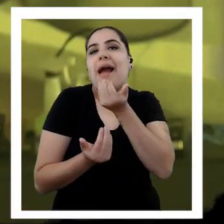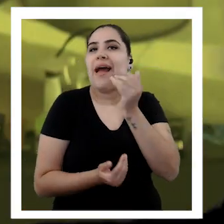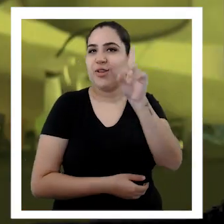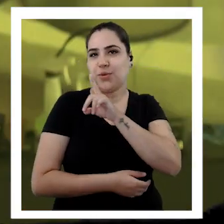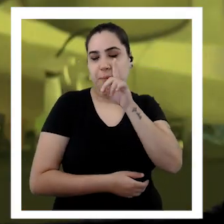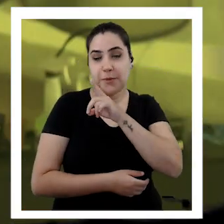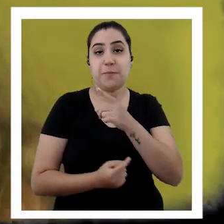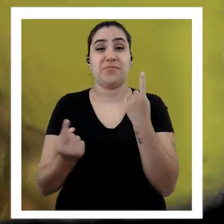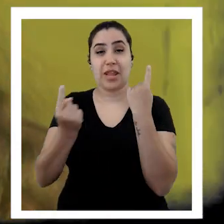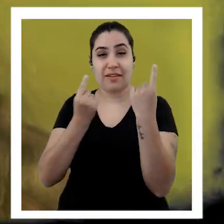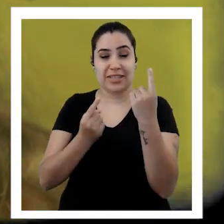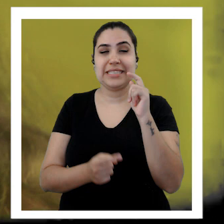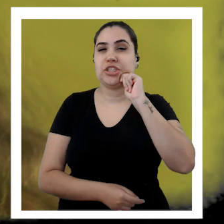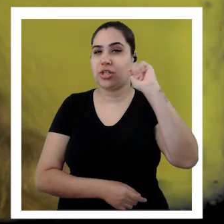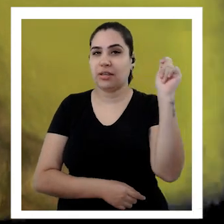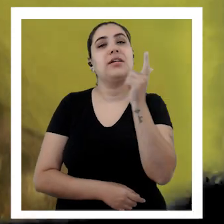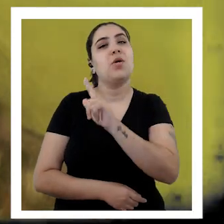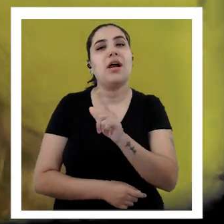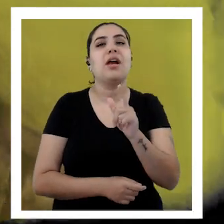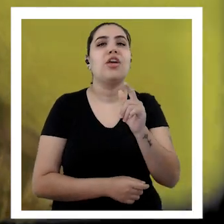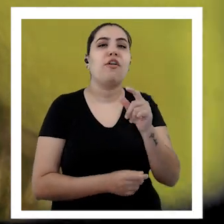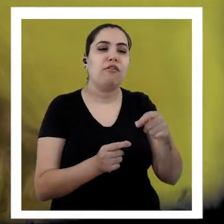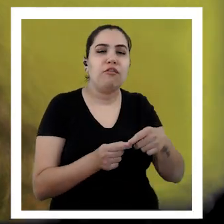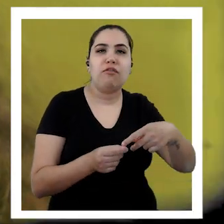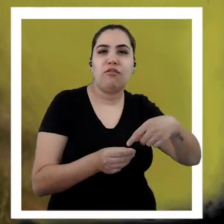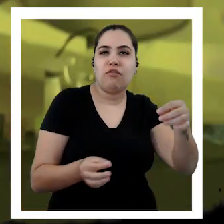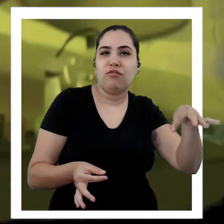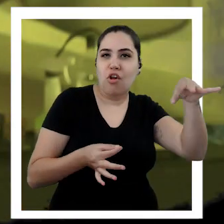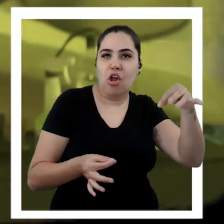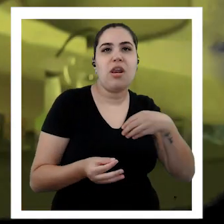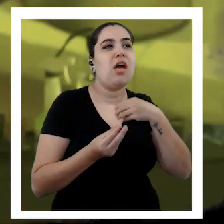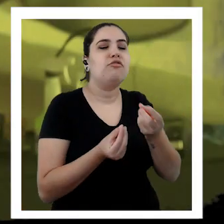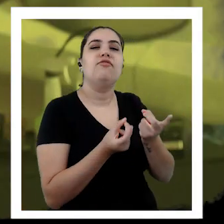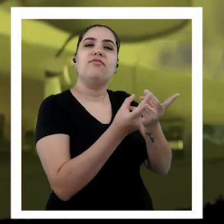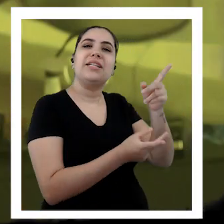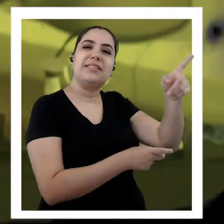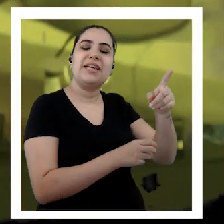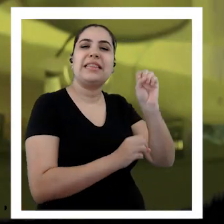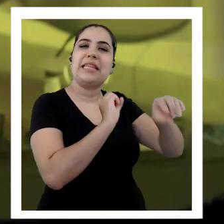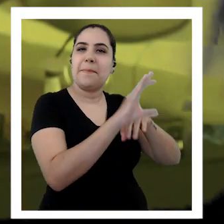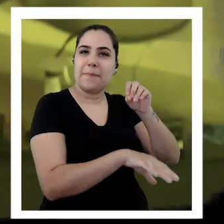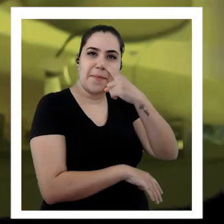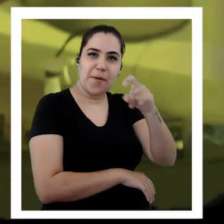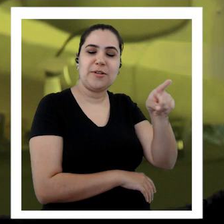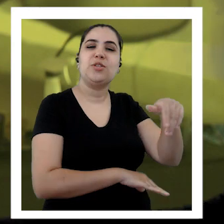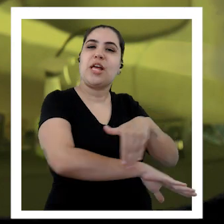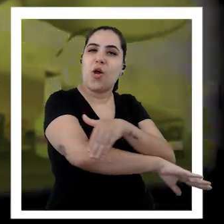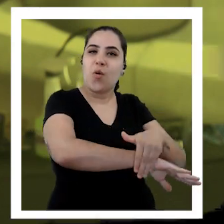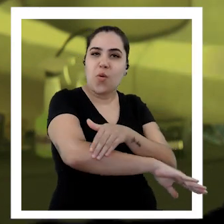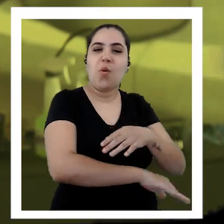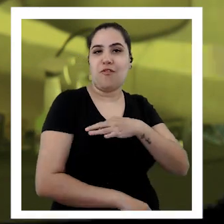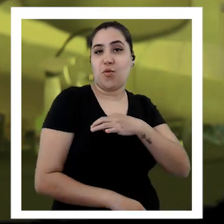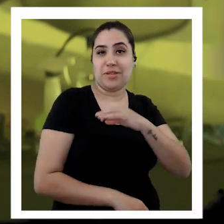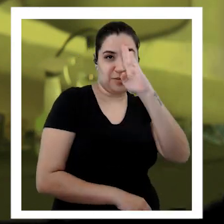o cardápio de domingo. Na Avenida Tiradentes, eu ganhei umas folhas de Flandres e fui vender no depósito do Sr. Salvador Zanucci, na